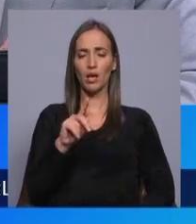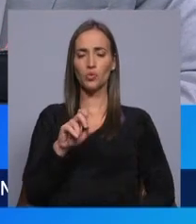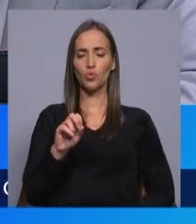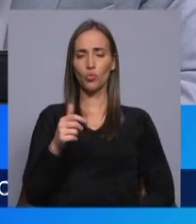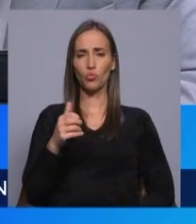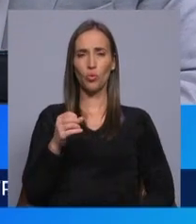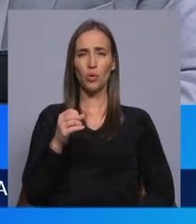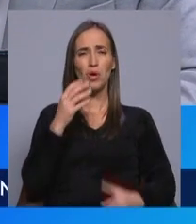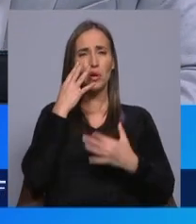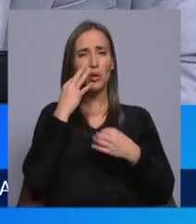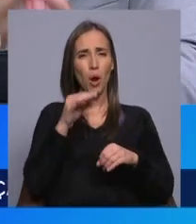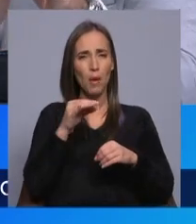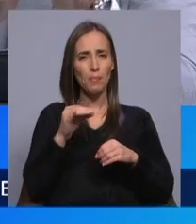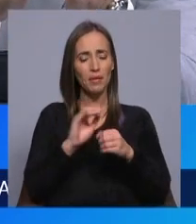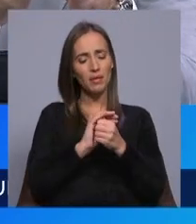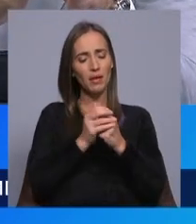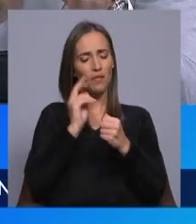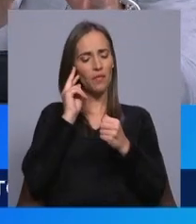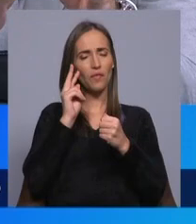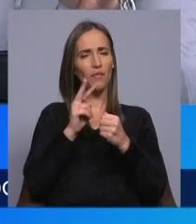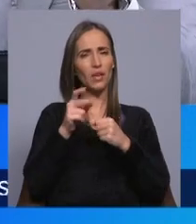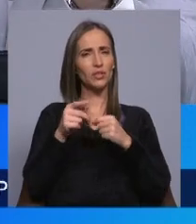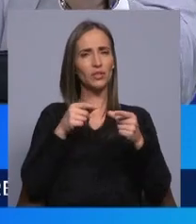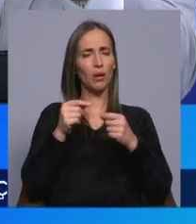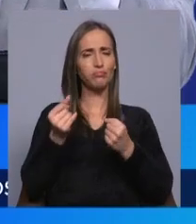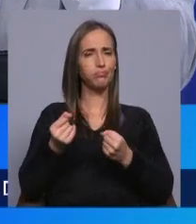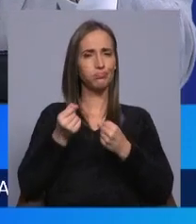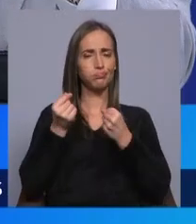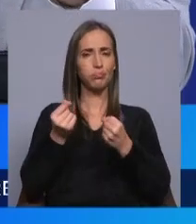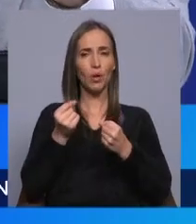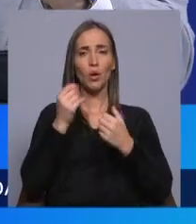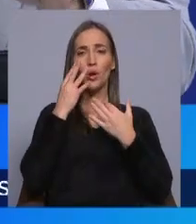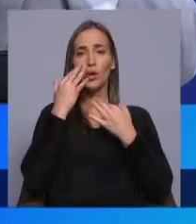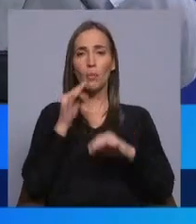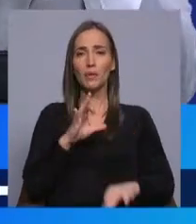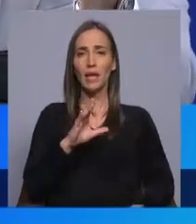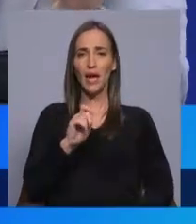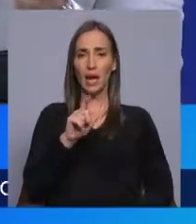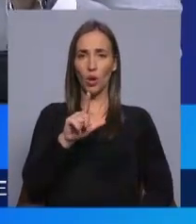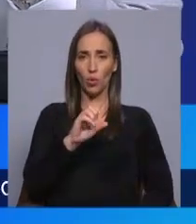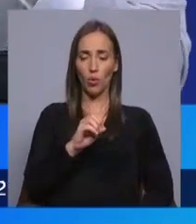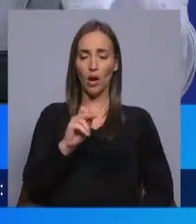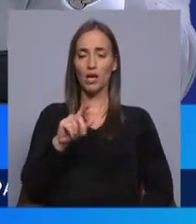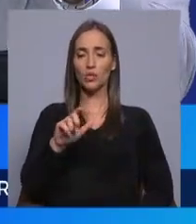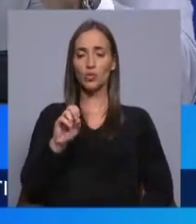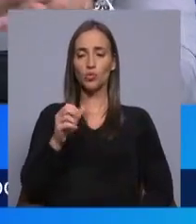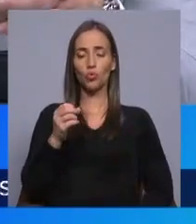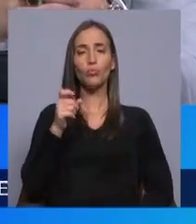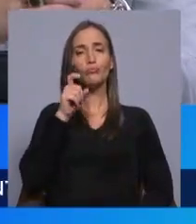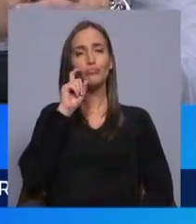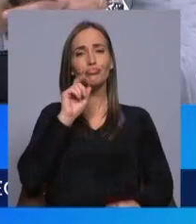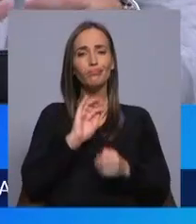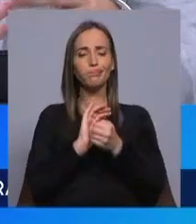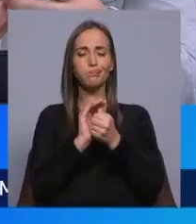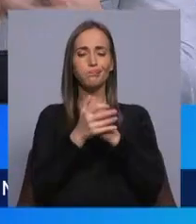habituados a ver estas camadas tão diretamente quando olhamos para uma estrela. Geralmente estas camadas de hélio e azoto estão protegidas por um invólucro,